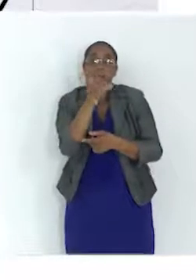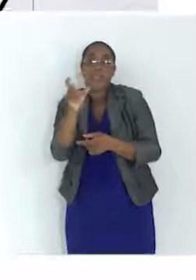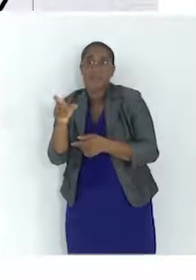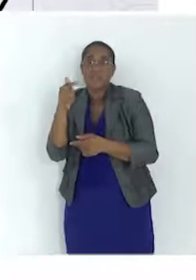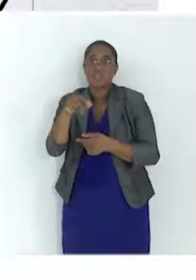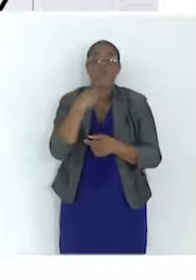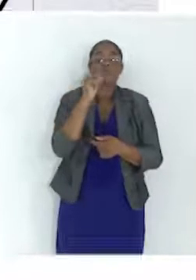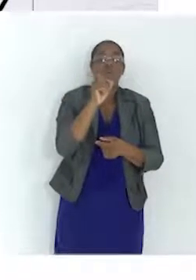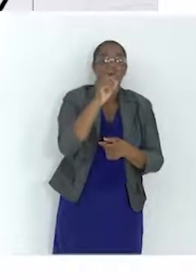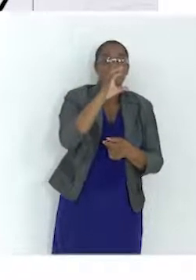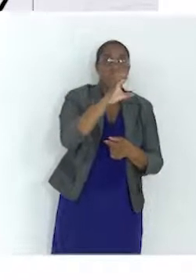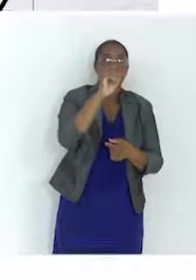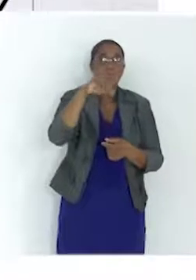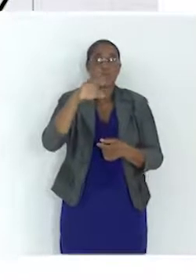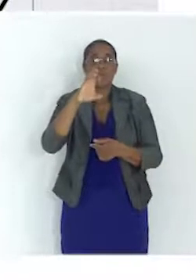concretos.